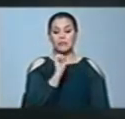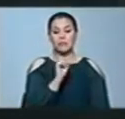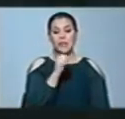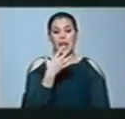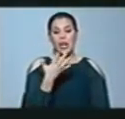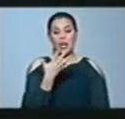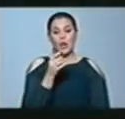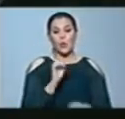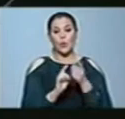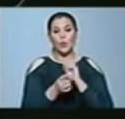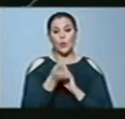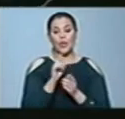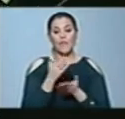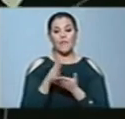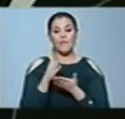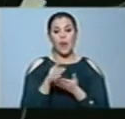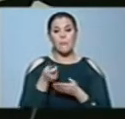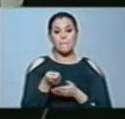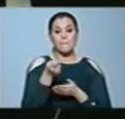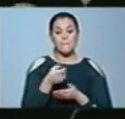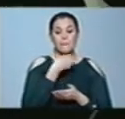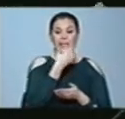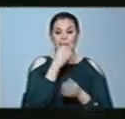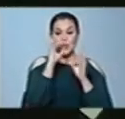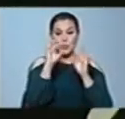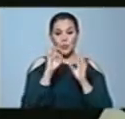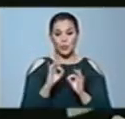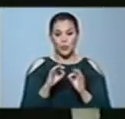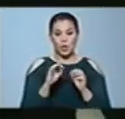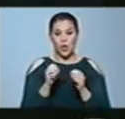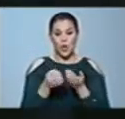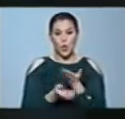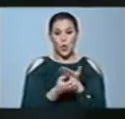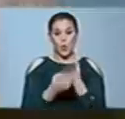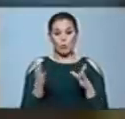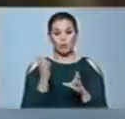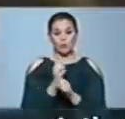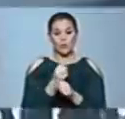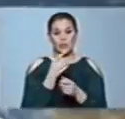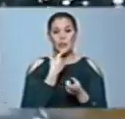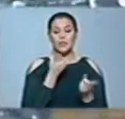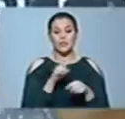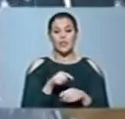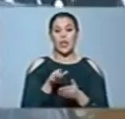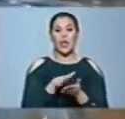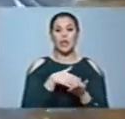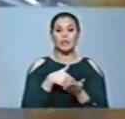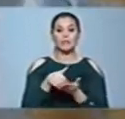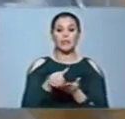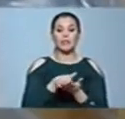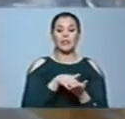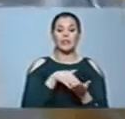tirar a massa do bolo já está pronta vamos utilizar novamente e compota de maçã